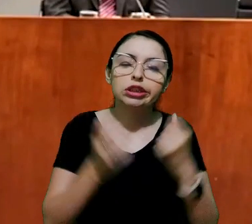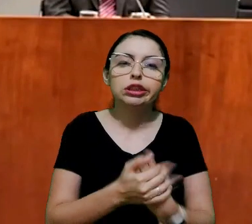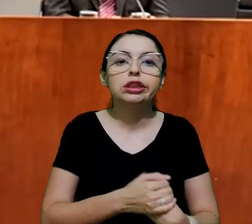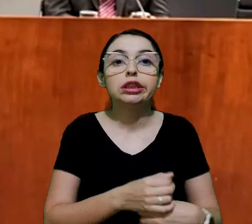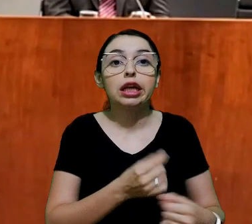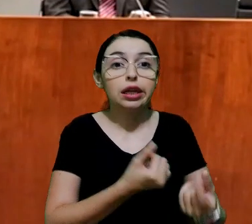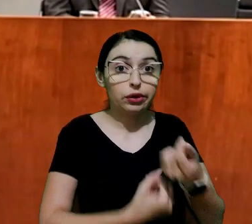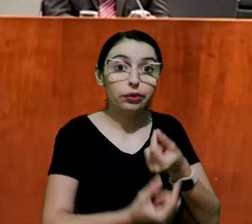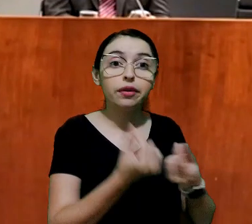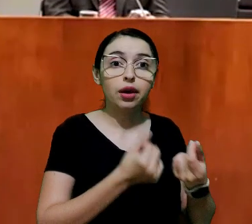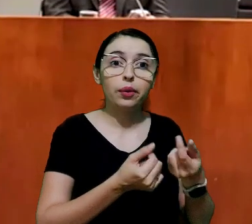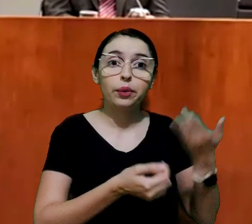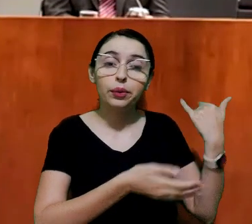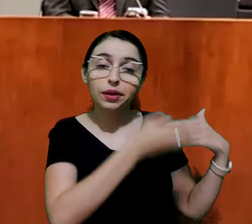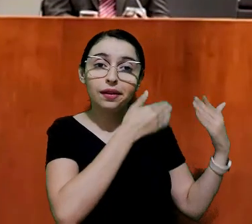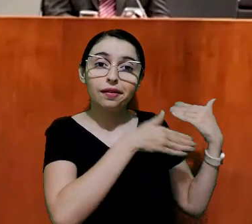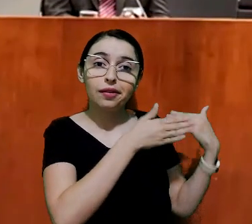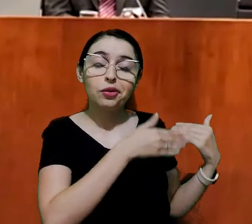pelo